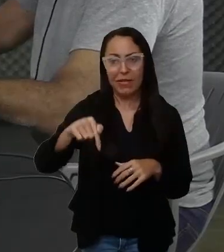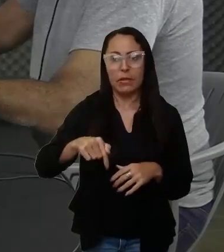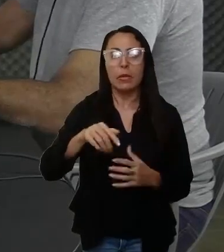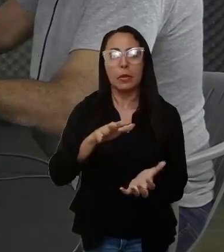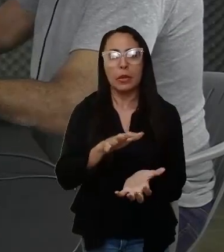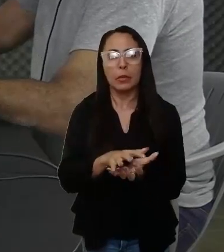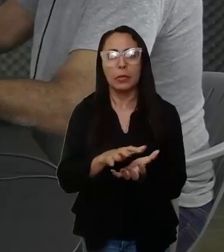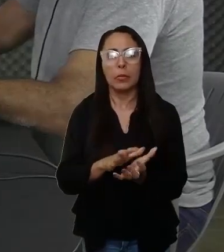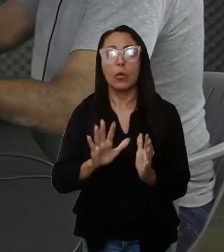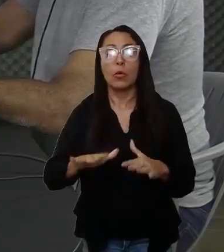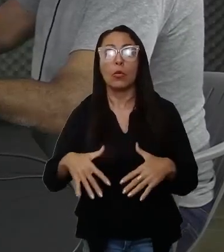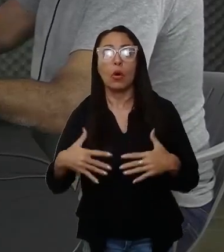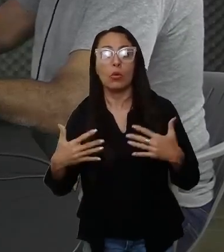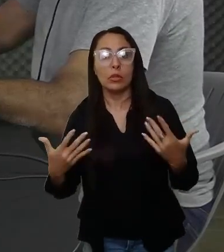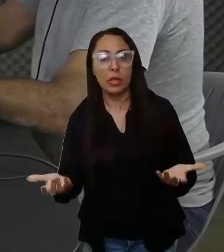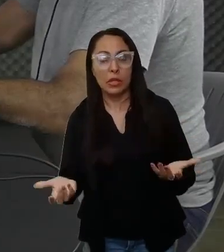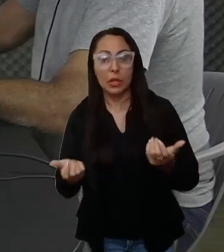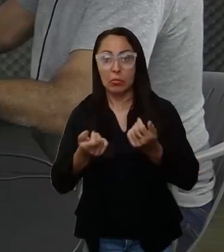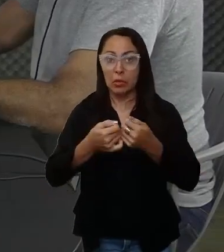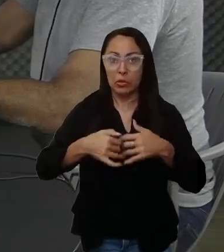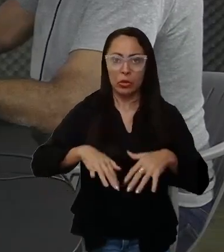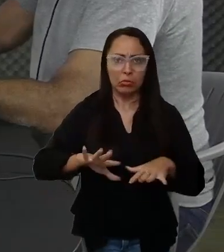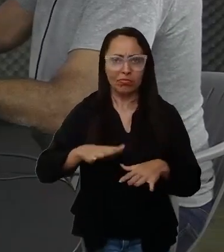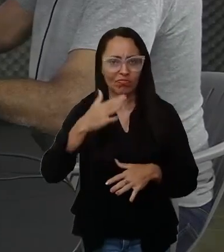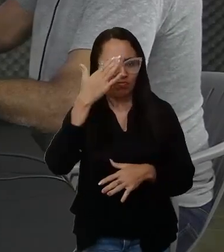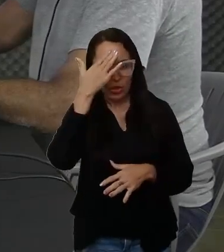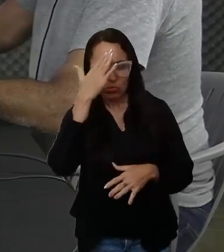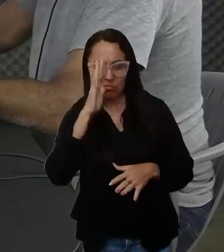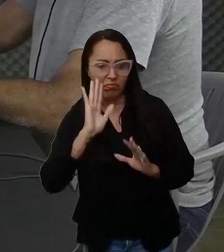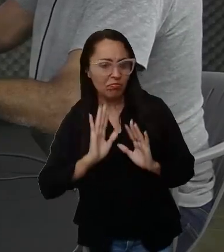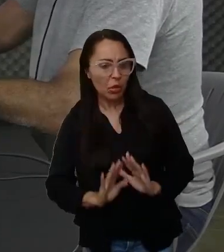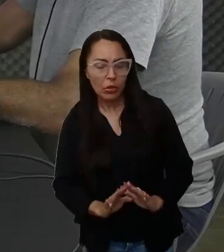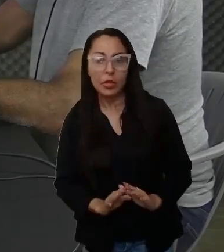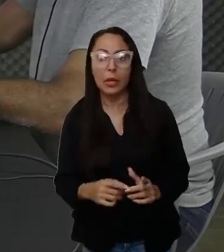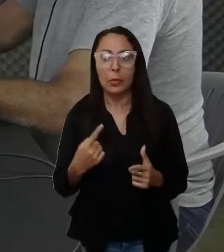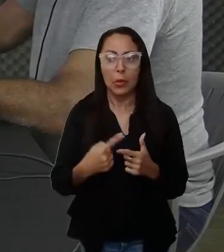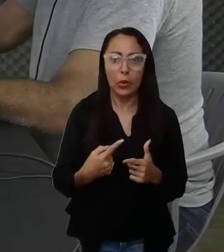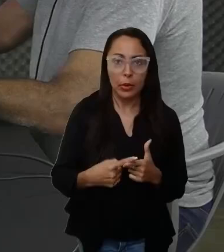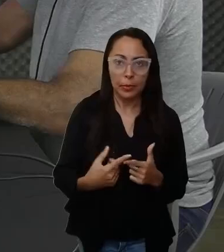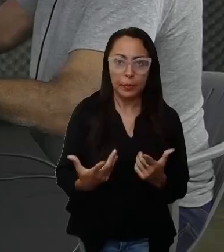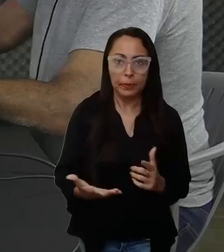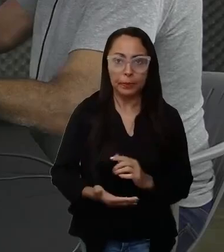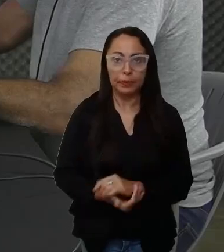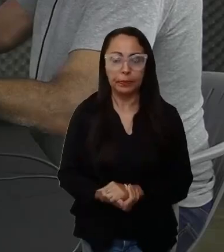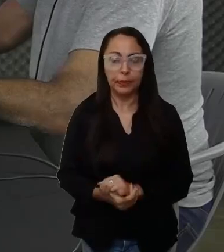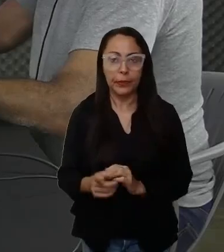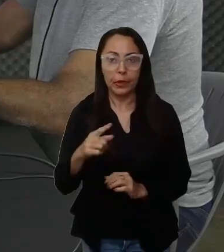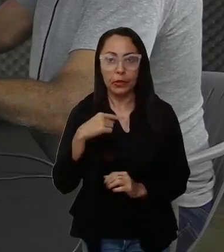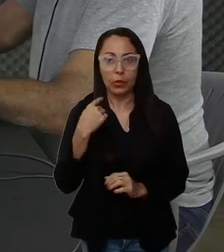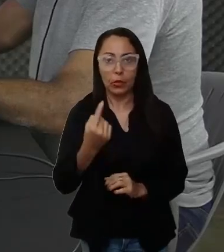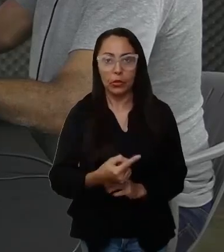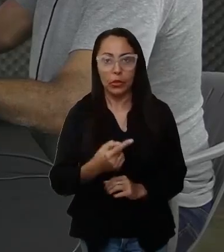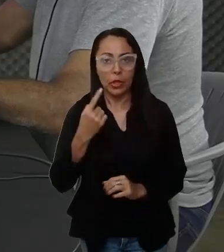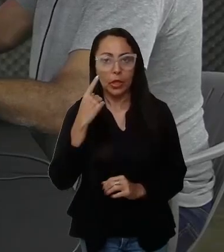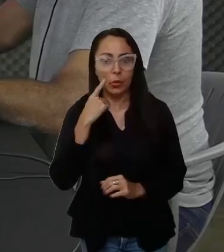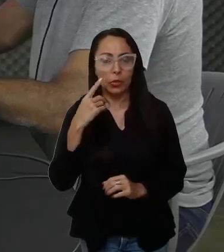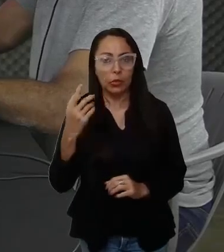qual seria o efeito, eu não vou saber com precisão. Por quê? Nós temos barragem